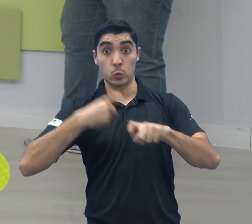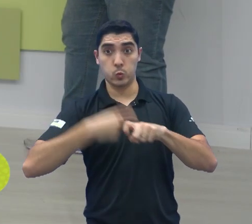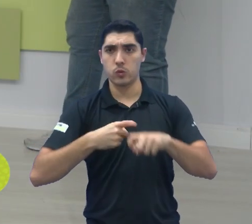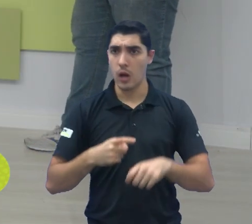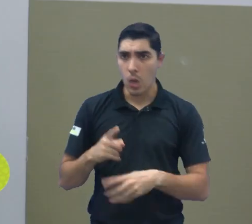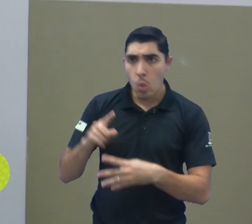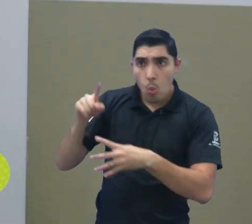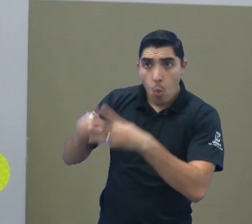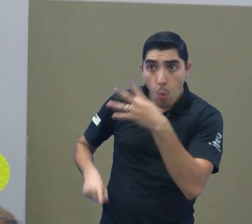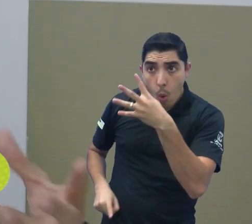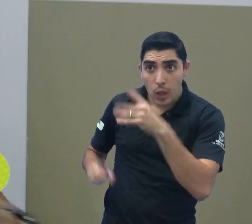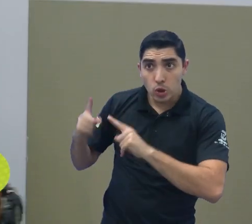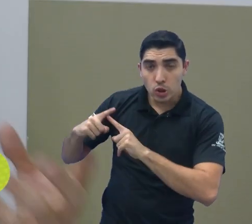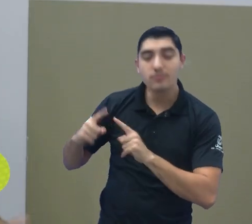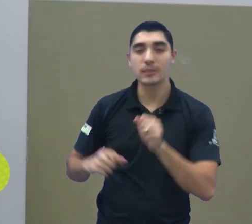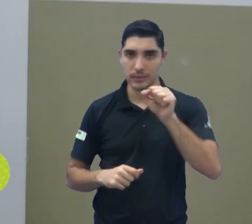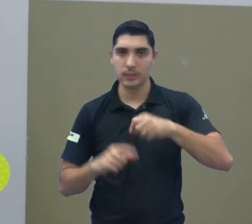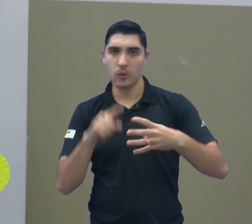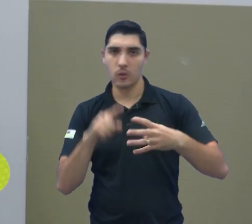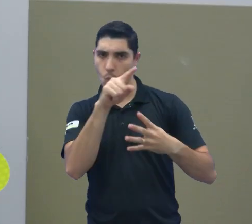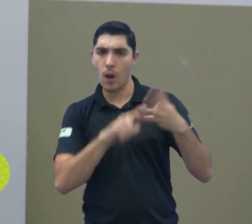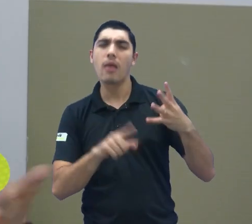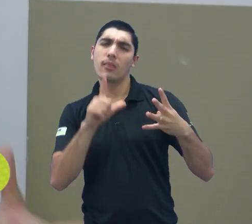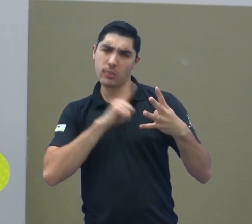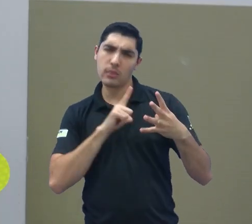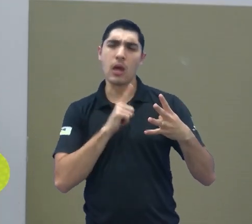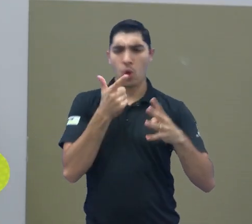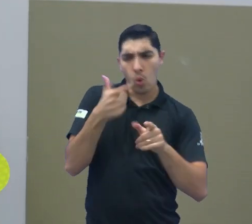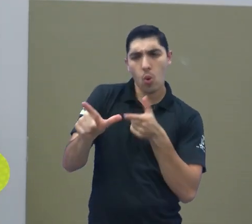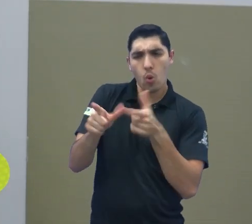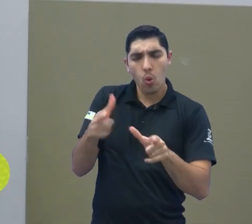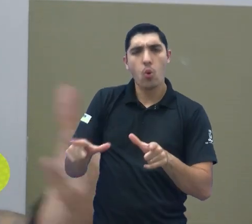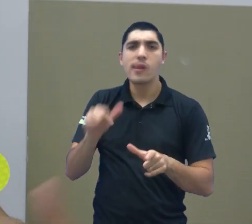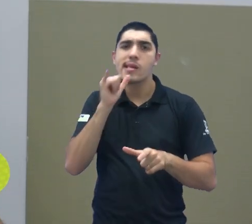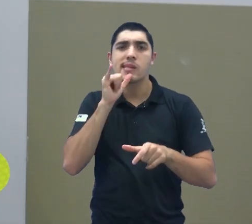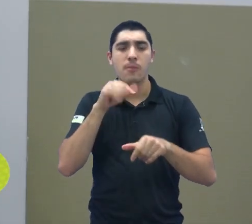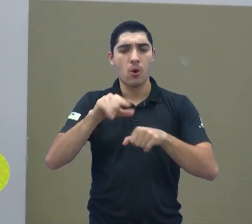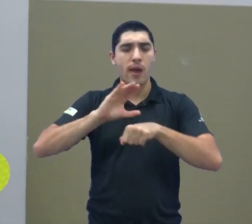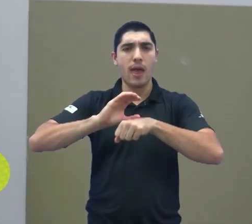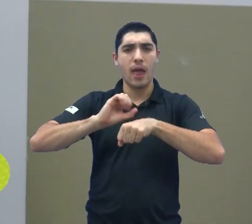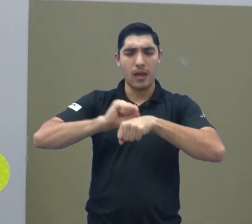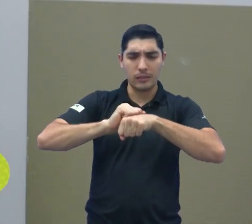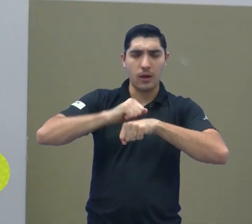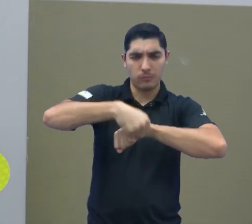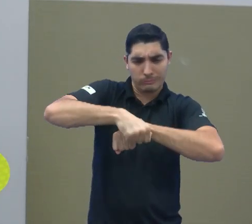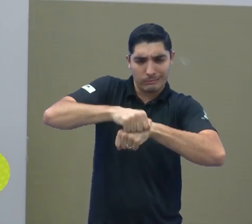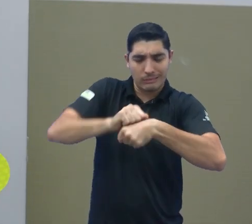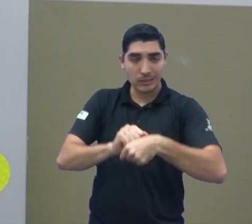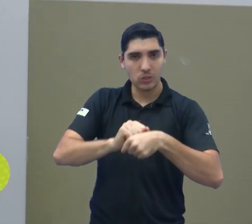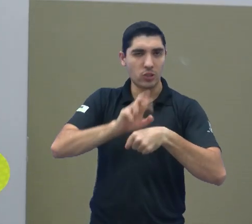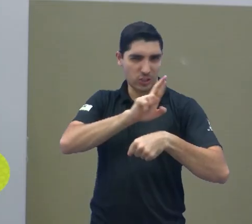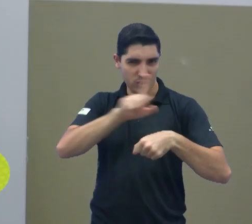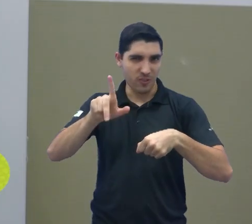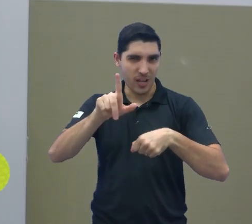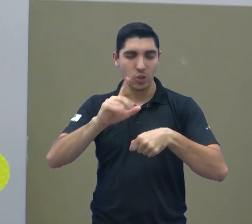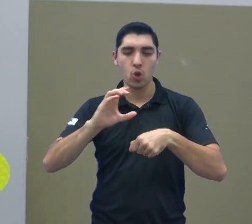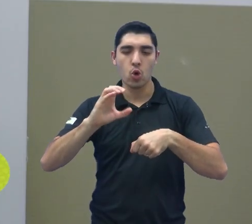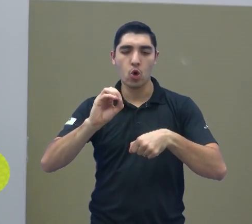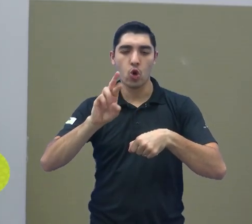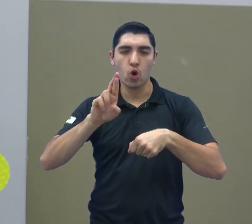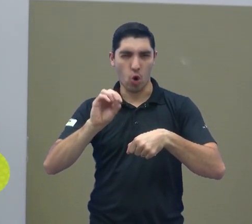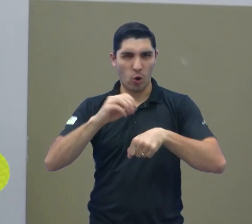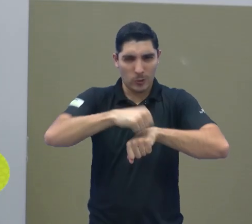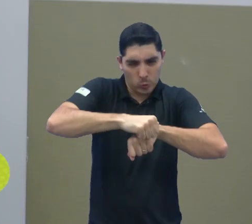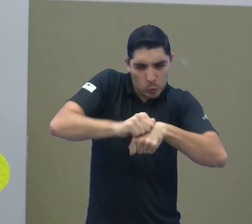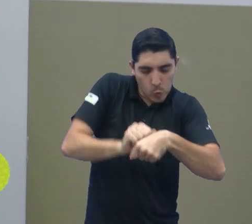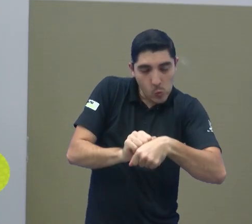bolas. Tem até mais, algumas configurações diferentes, couros diferentes, couro sintético, couro natural, então tem muita variação, e o atleta,